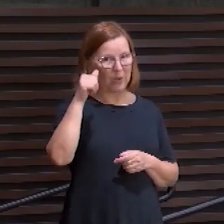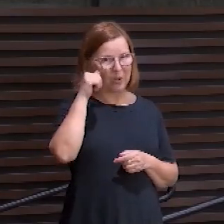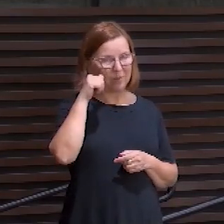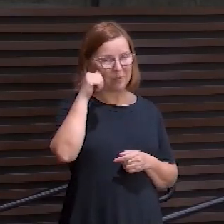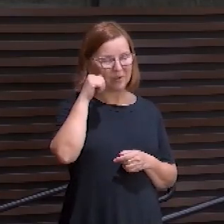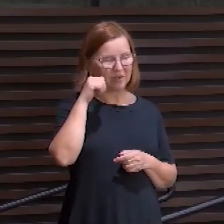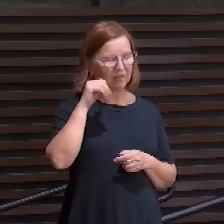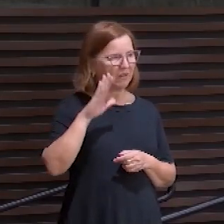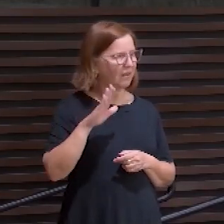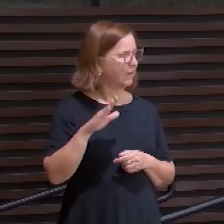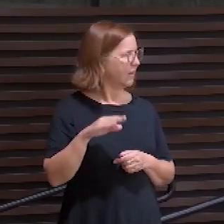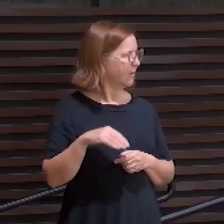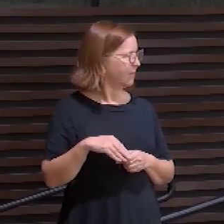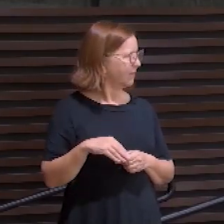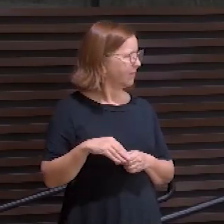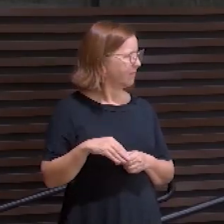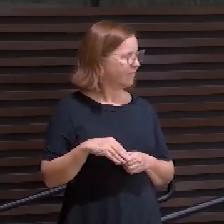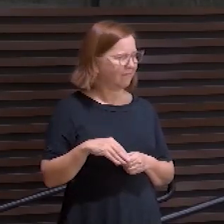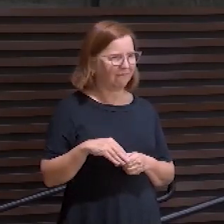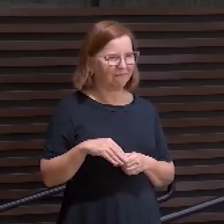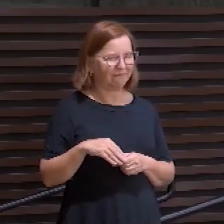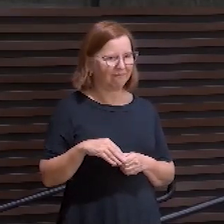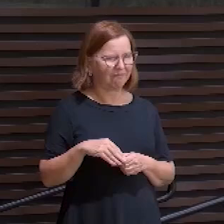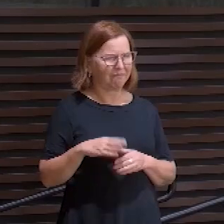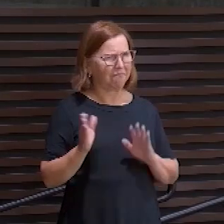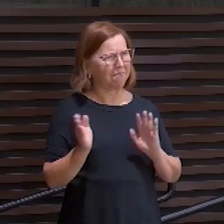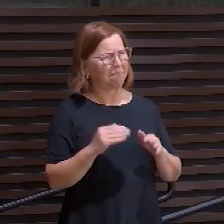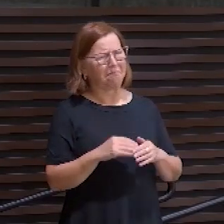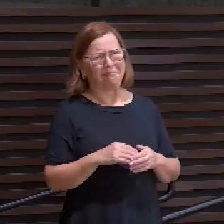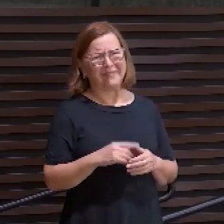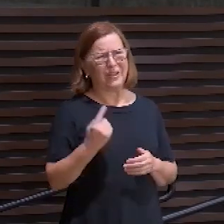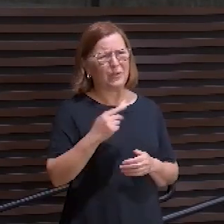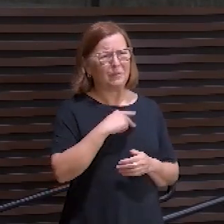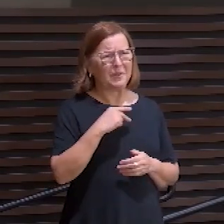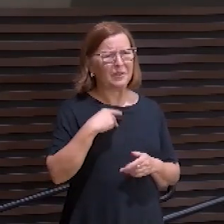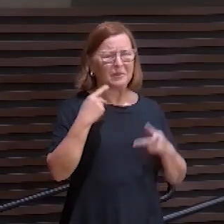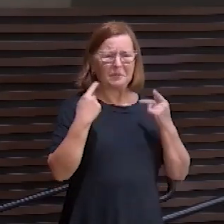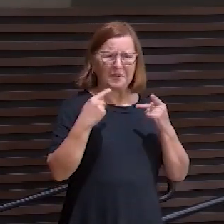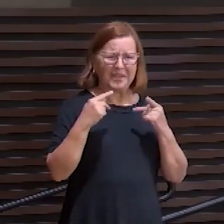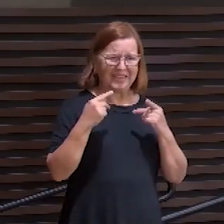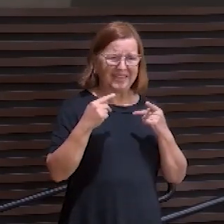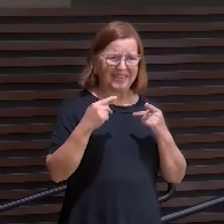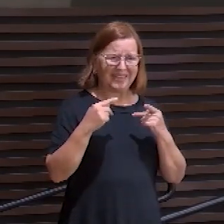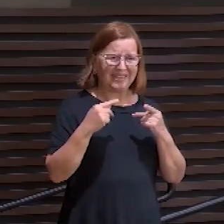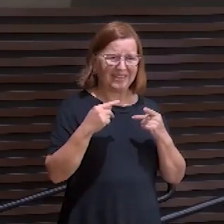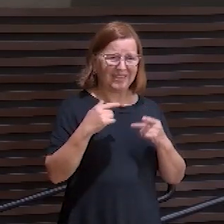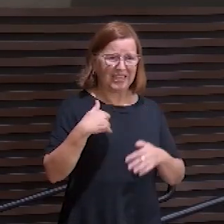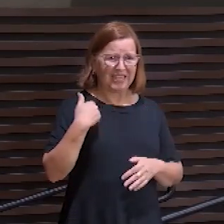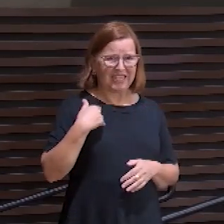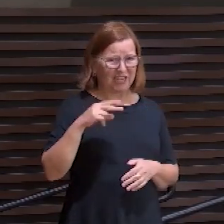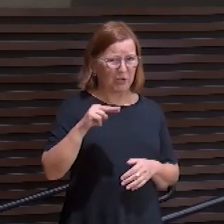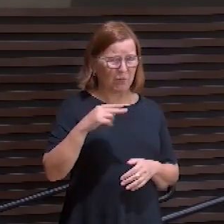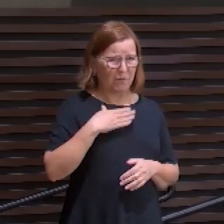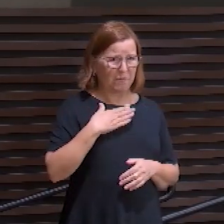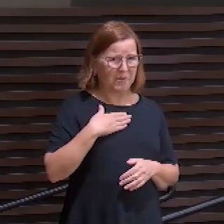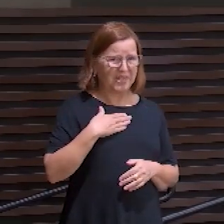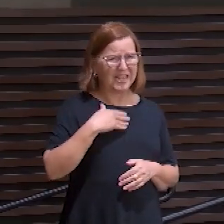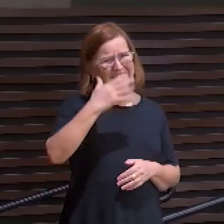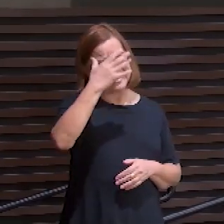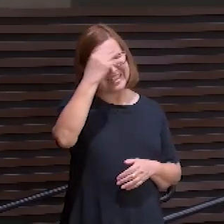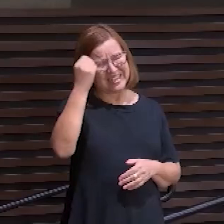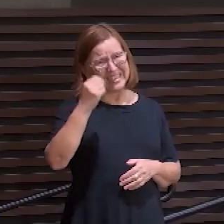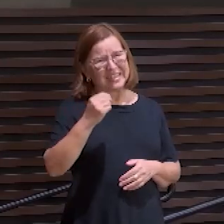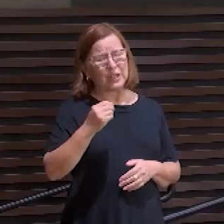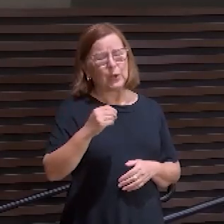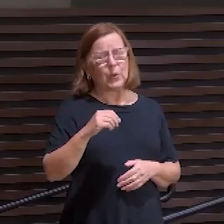O pastor estava pregando, já estava assim da minha idade, e estava esquecendo as coisas. E ele estava pregando